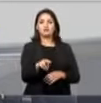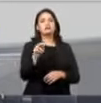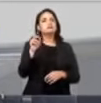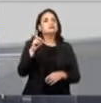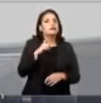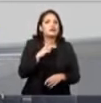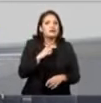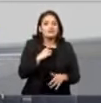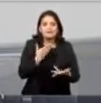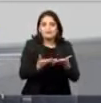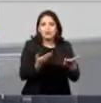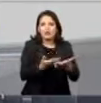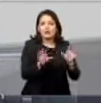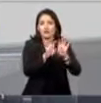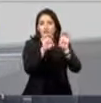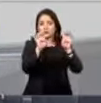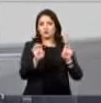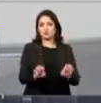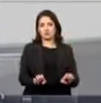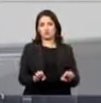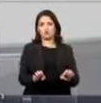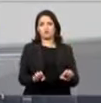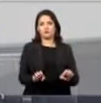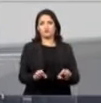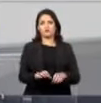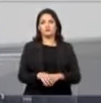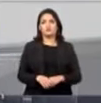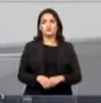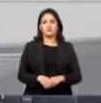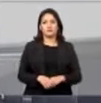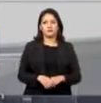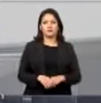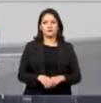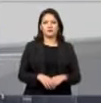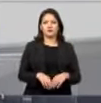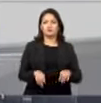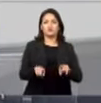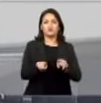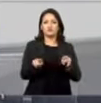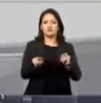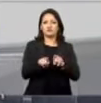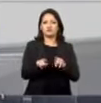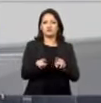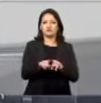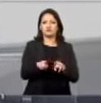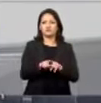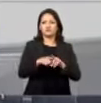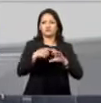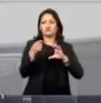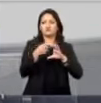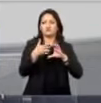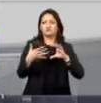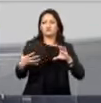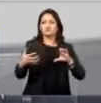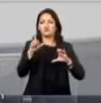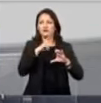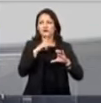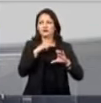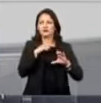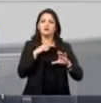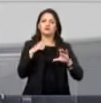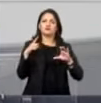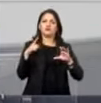desestruturadas, tanto pelos cargos que estão sendo substituídos, sem critérios compatíveis, como com as atribuições que